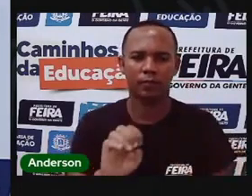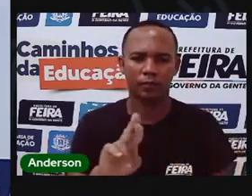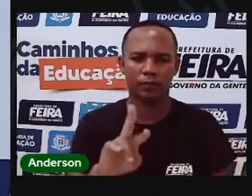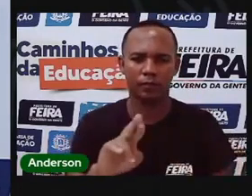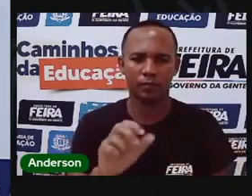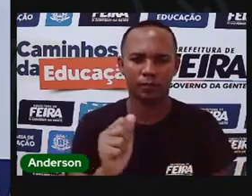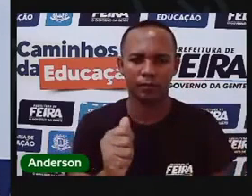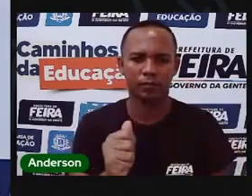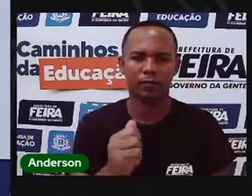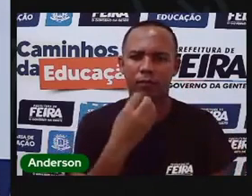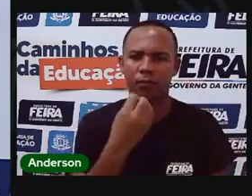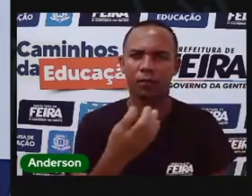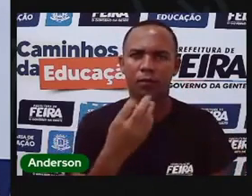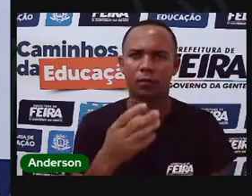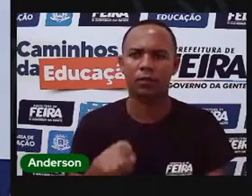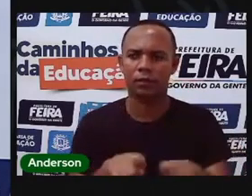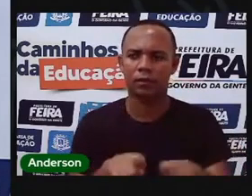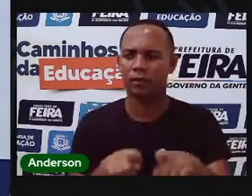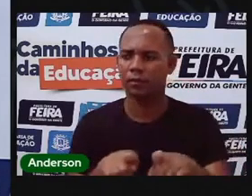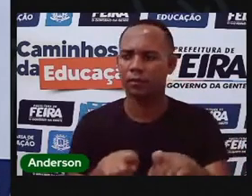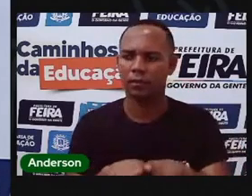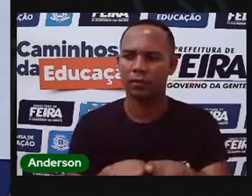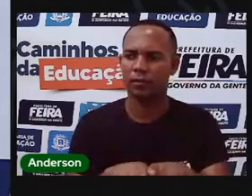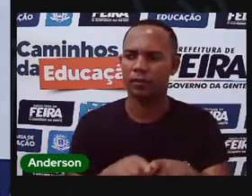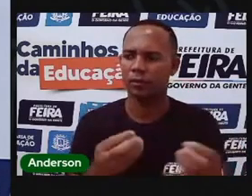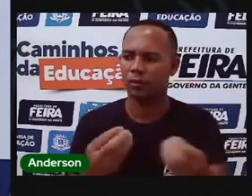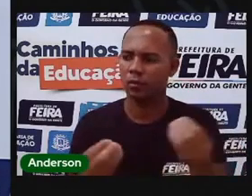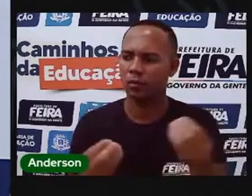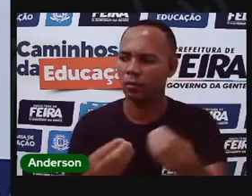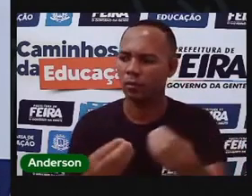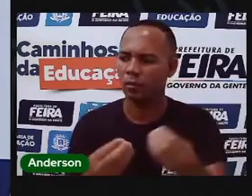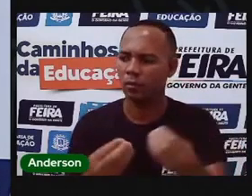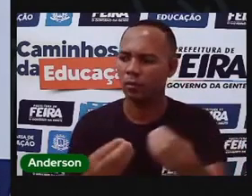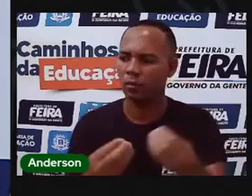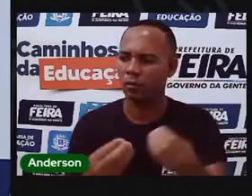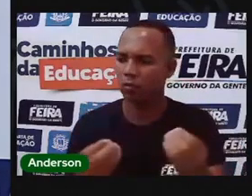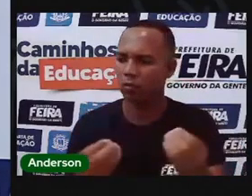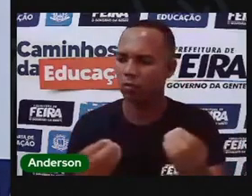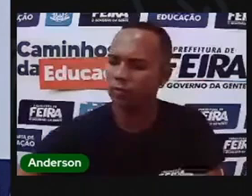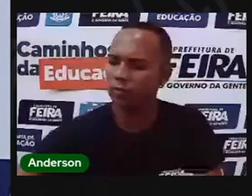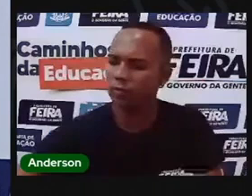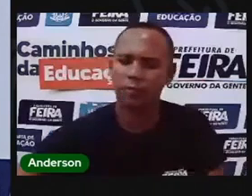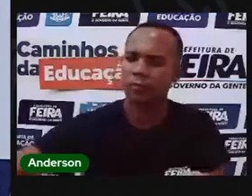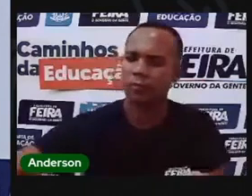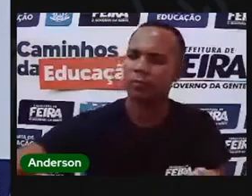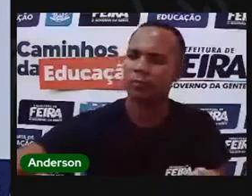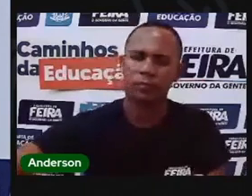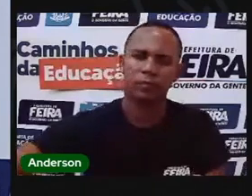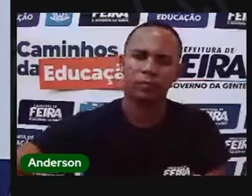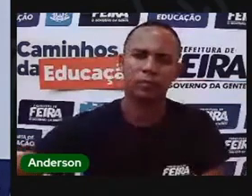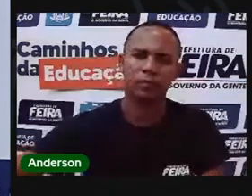feijão. E o que que acontece? Você vai pegar os grãos de feijão e vai colocar dentro desses